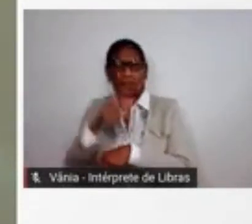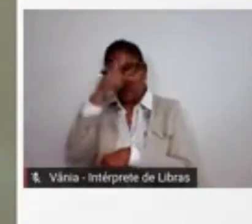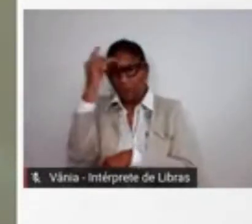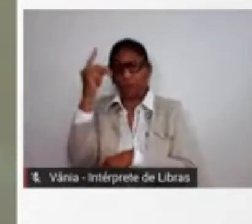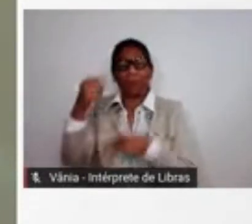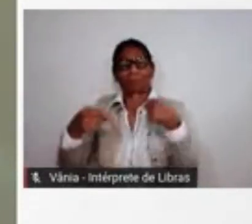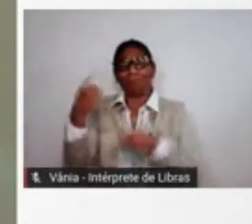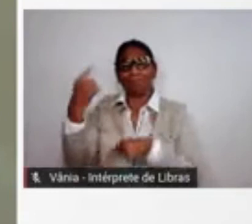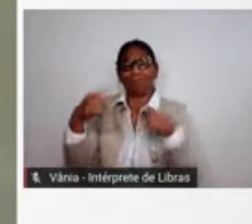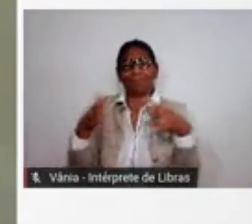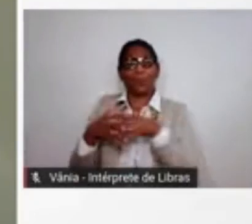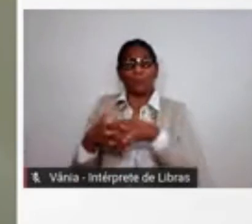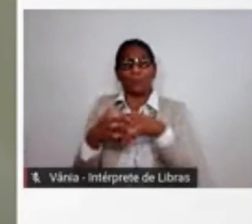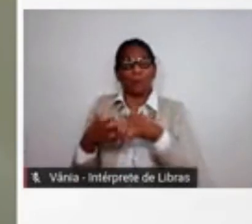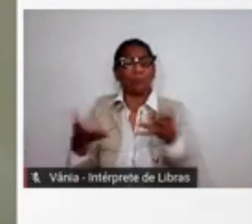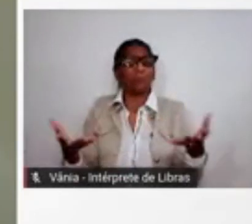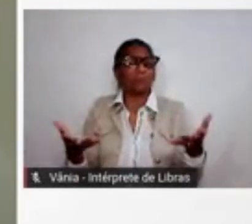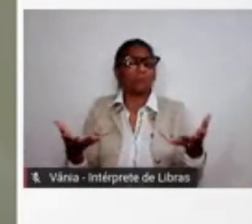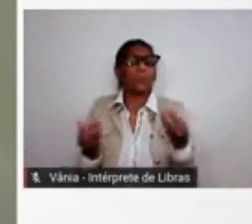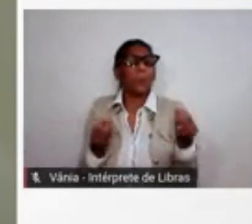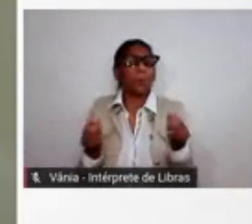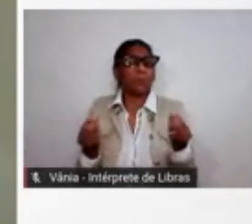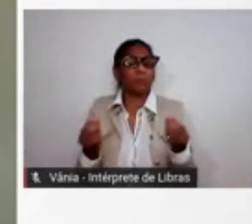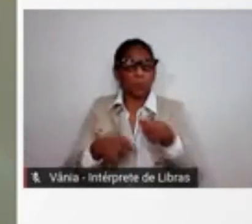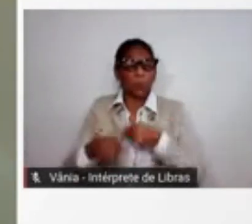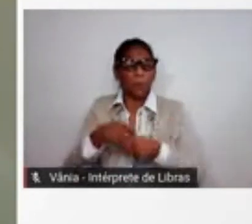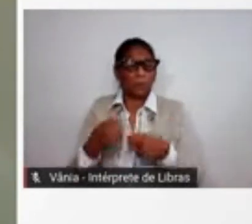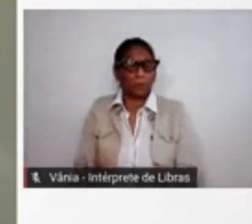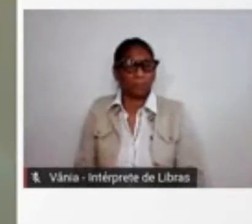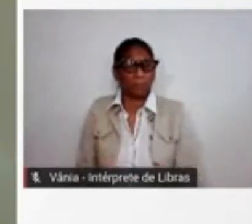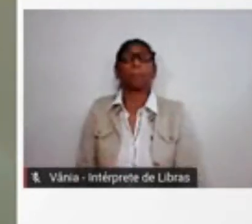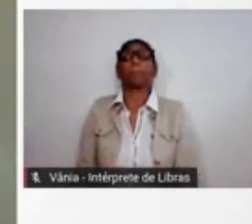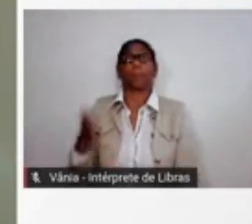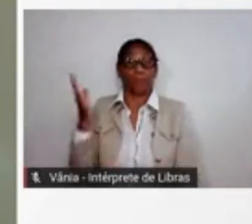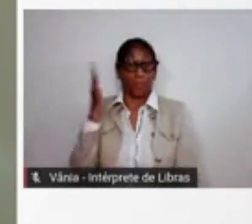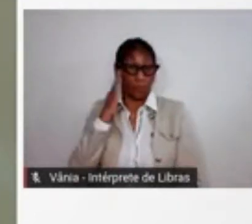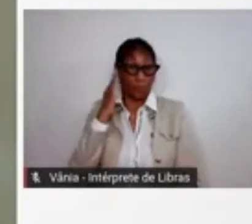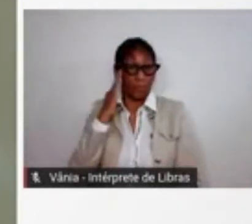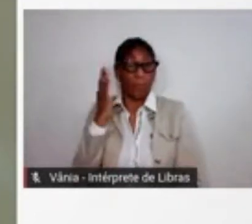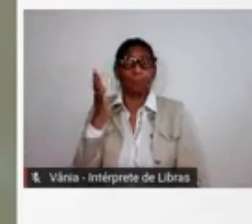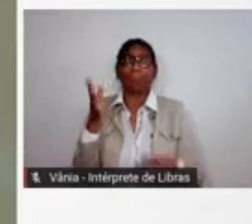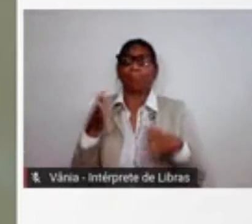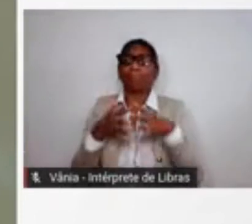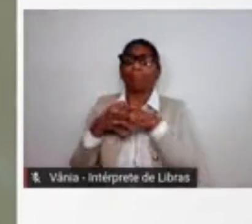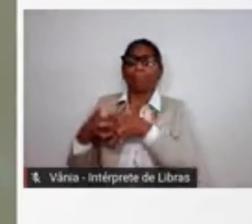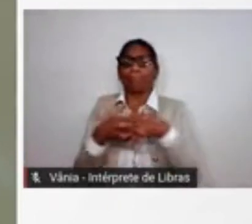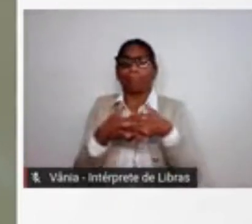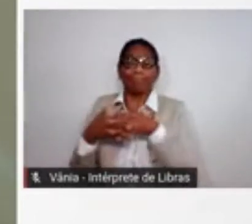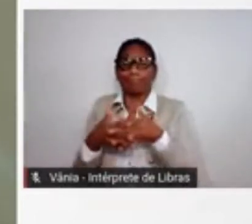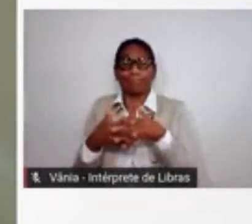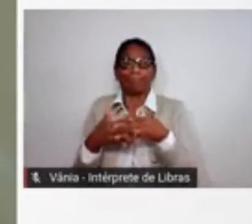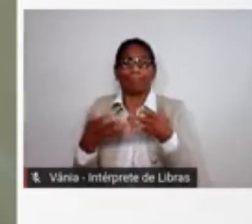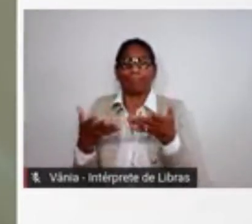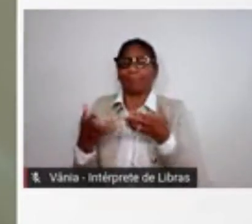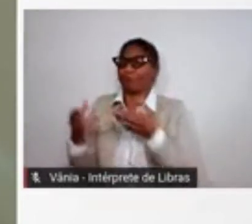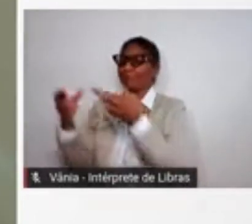Olha, eu entendo que aqui a Fernanda colocou se a judicialização pode prejudicar a